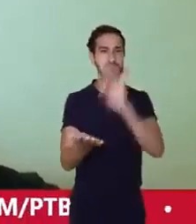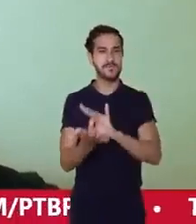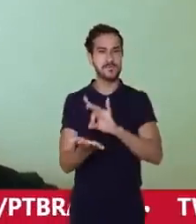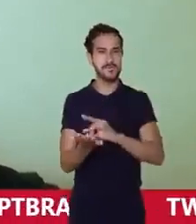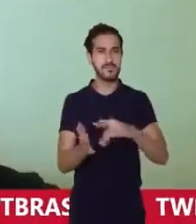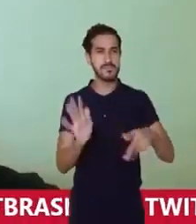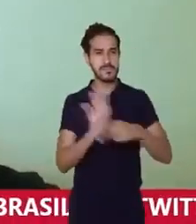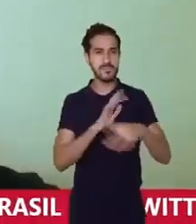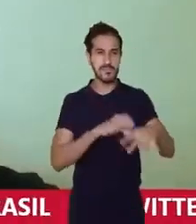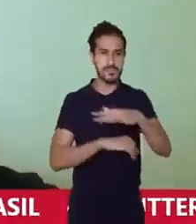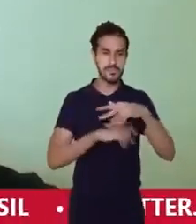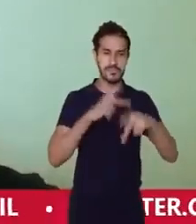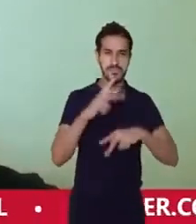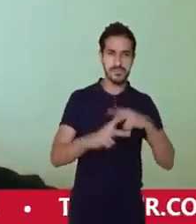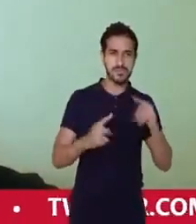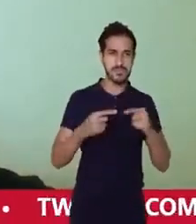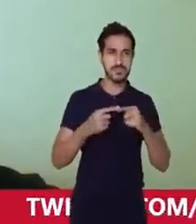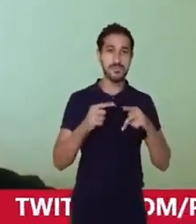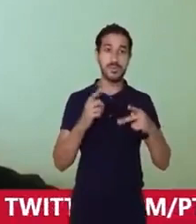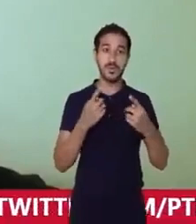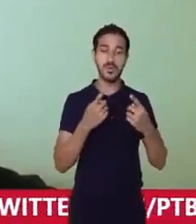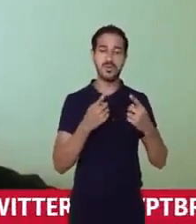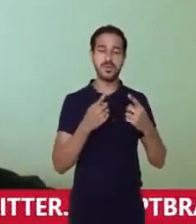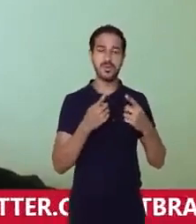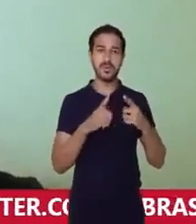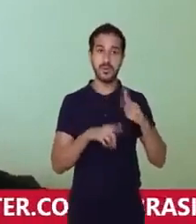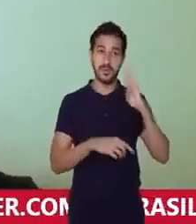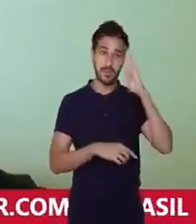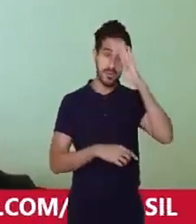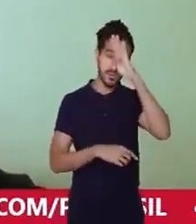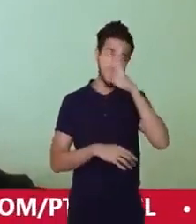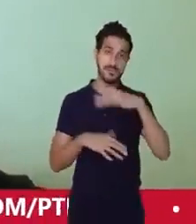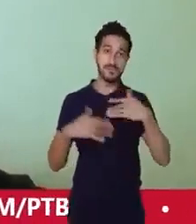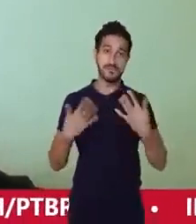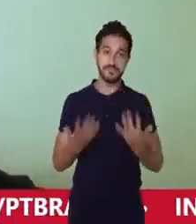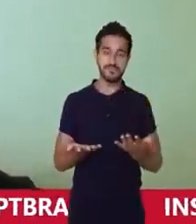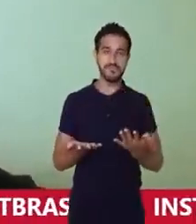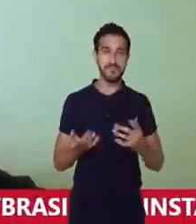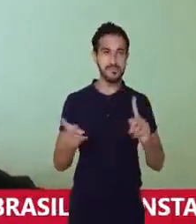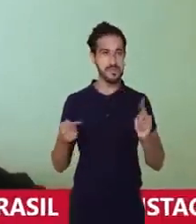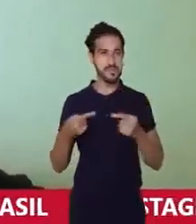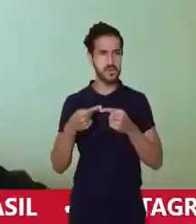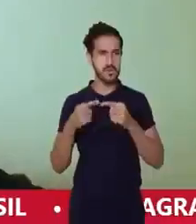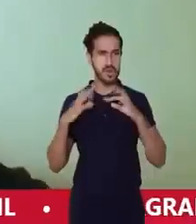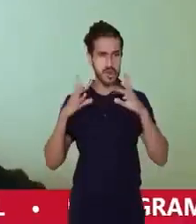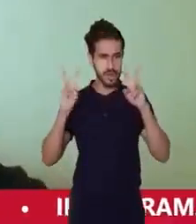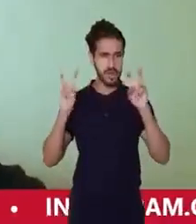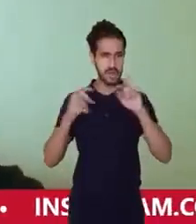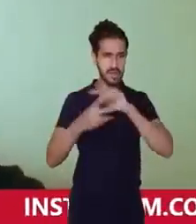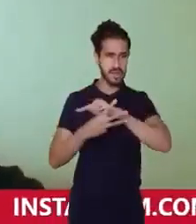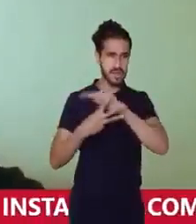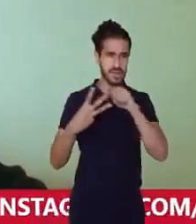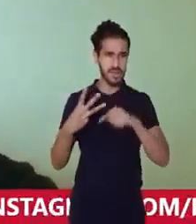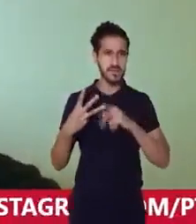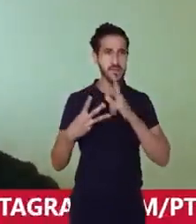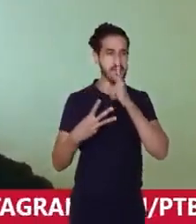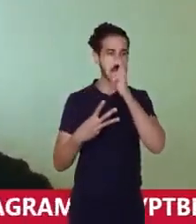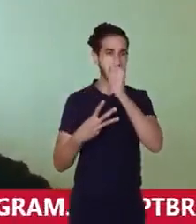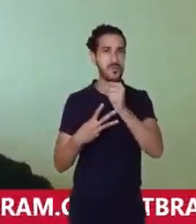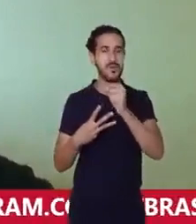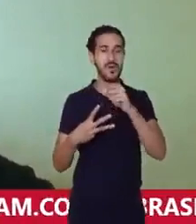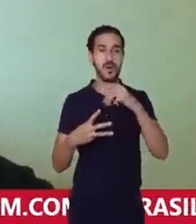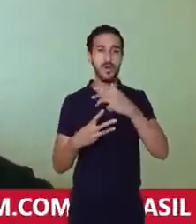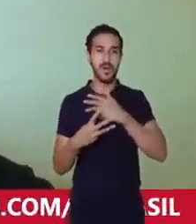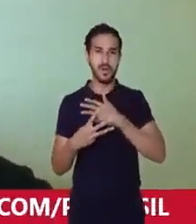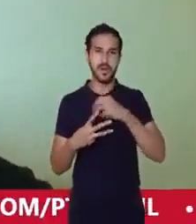efetiva no campo popular ao Bolsonaro. Então, eu acho que a combinação dessas três forças, né,